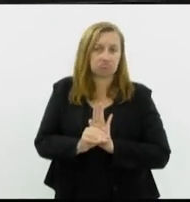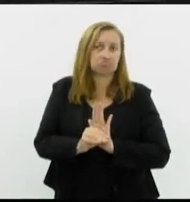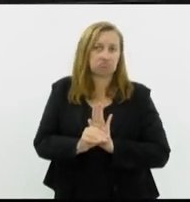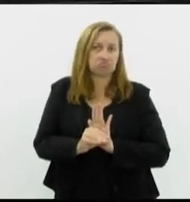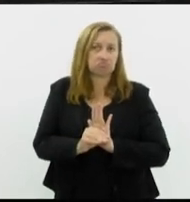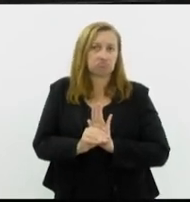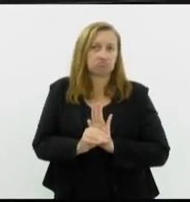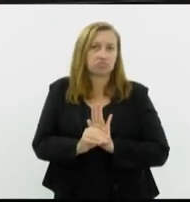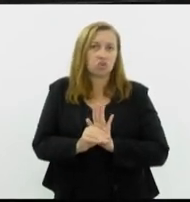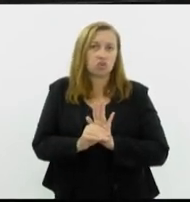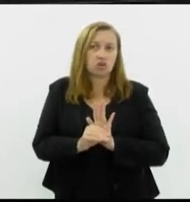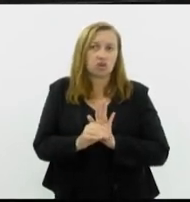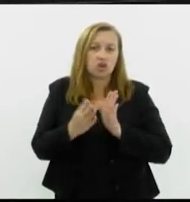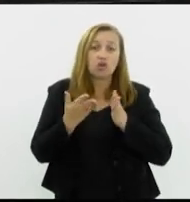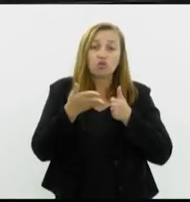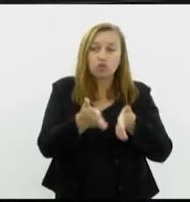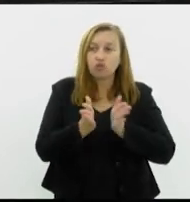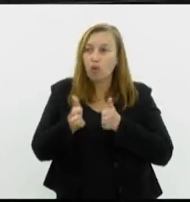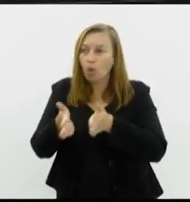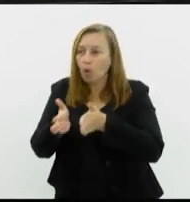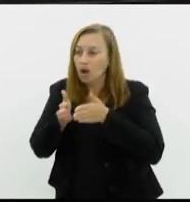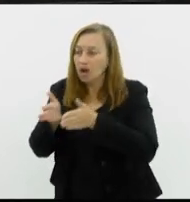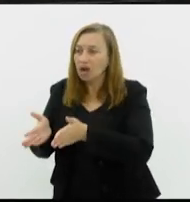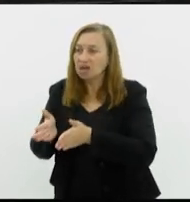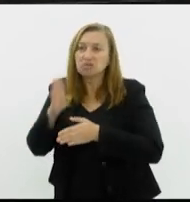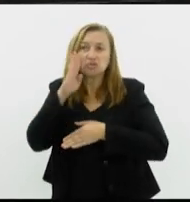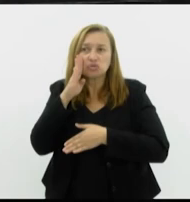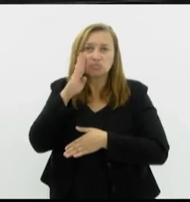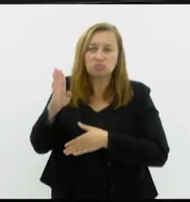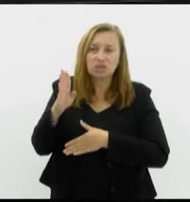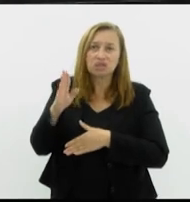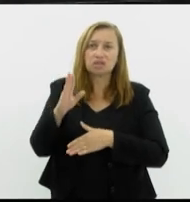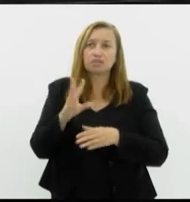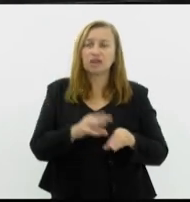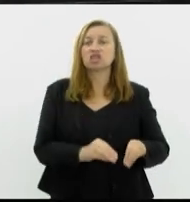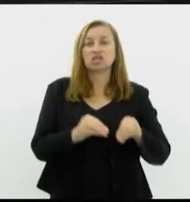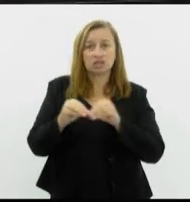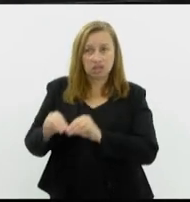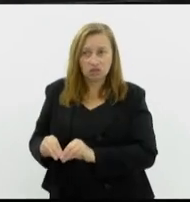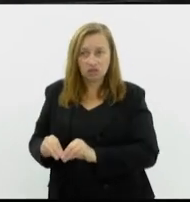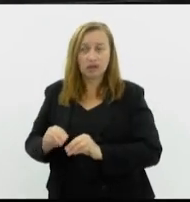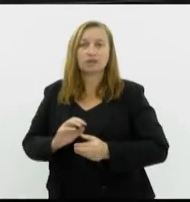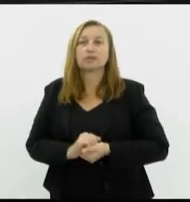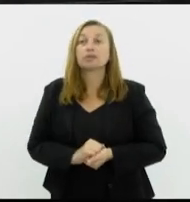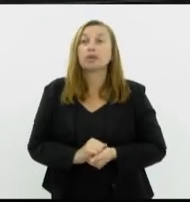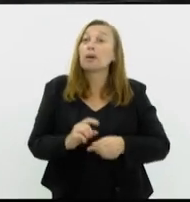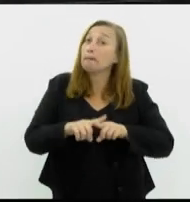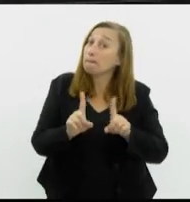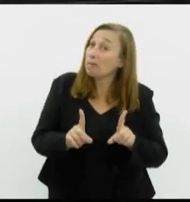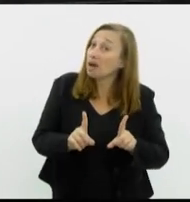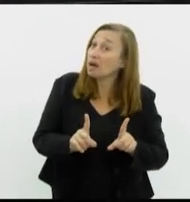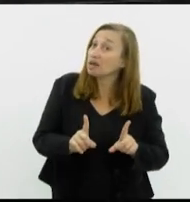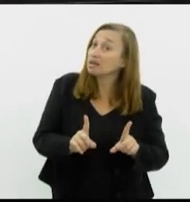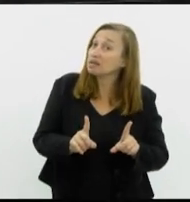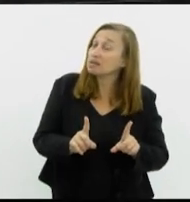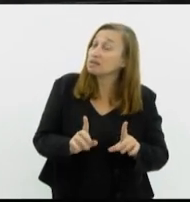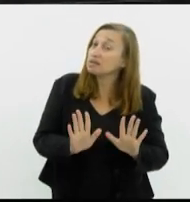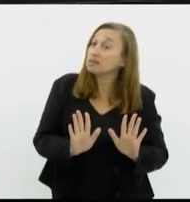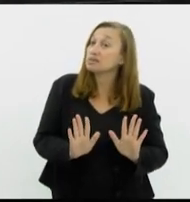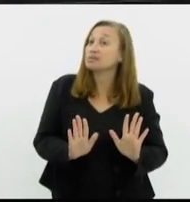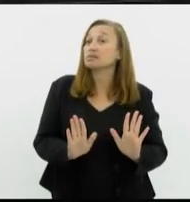nos pontos fundamentais das transferências. Mas não é por causa